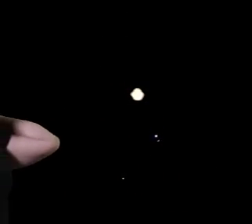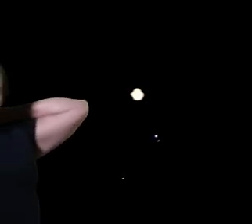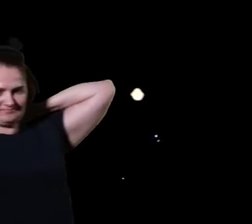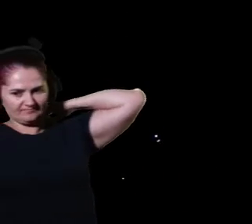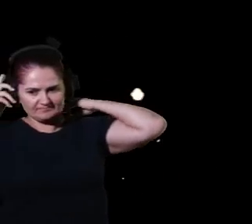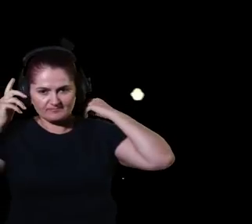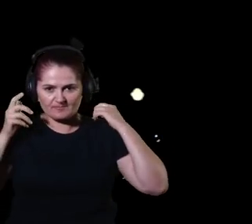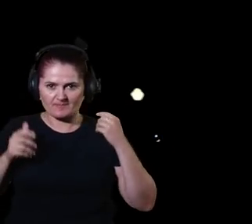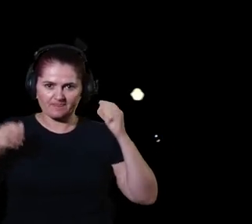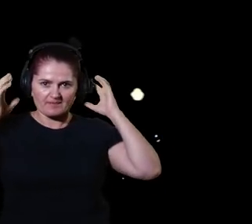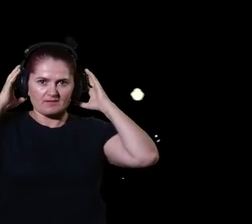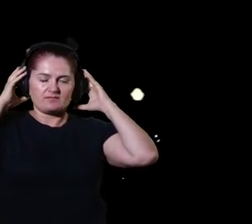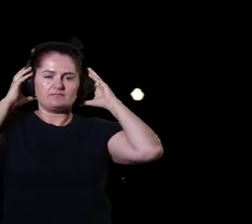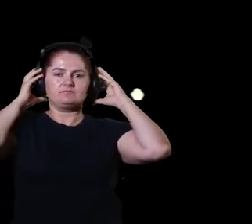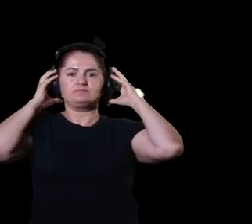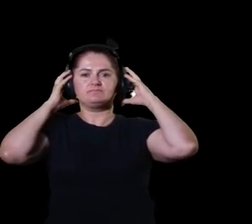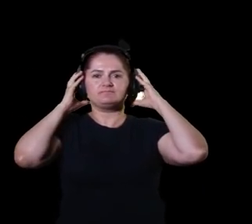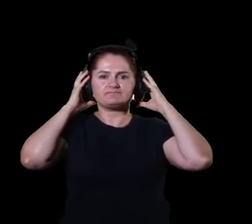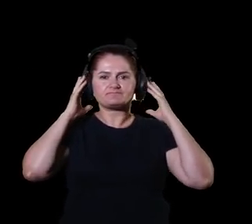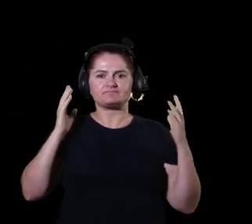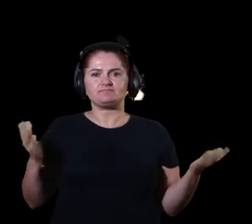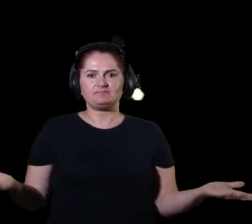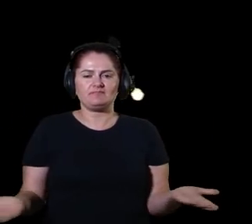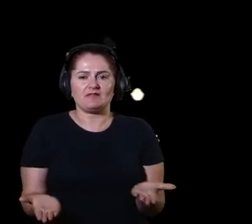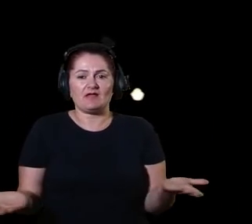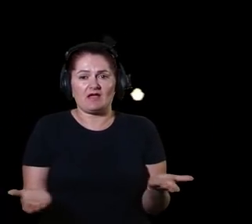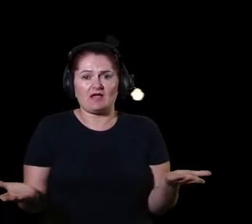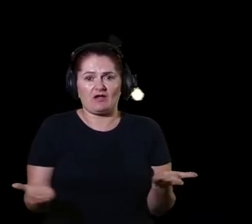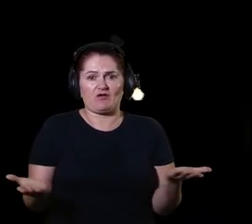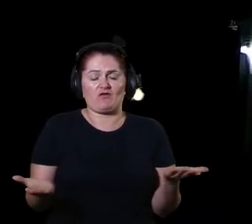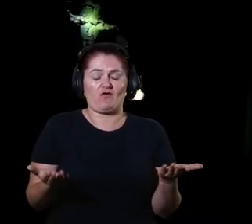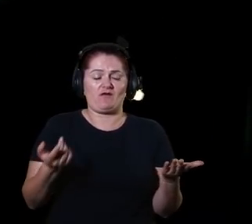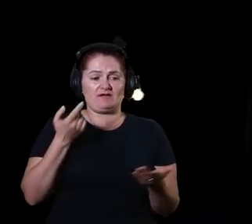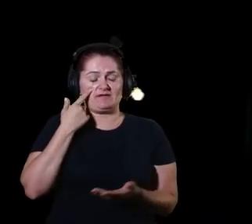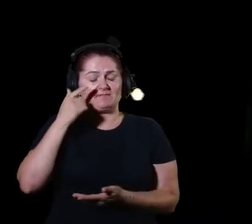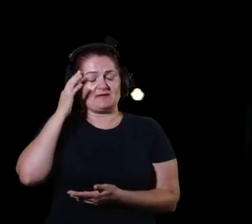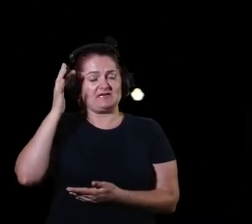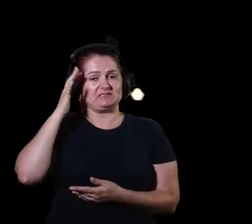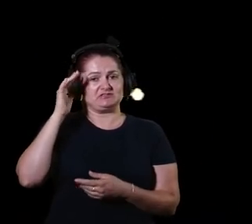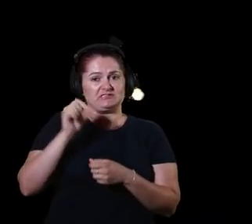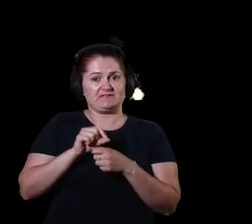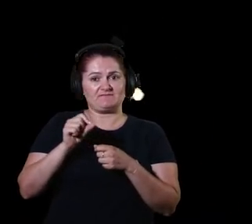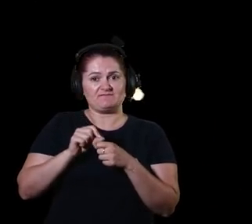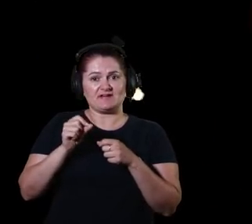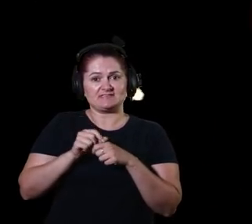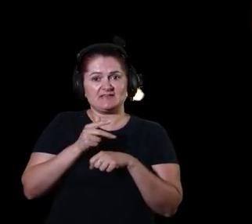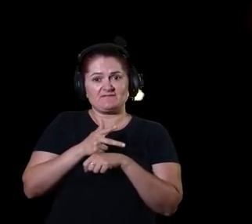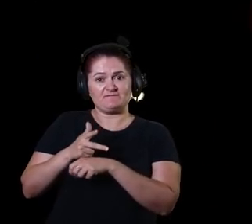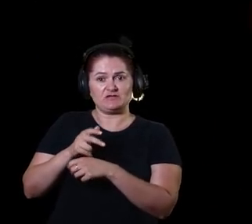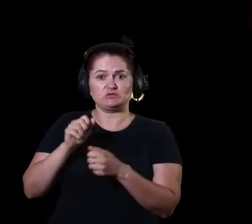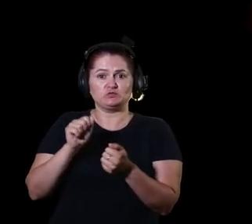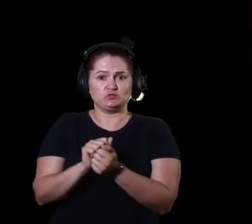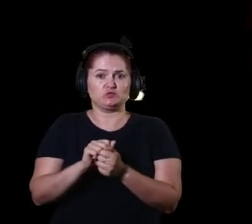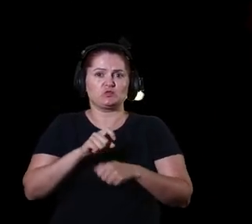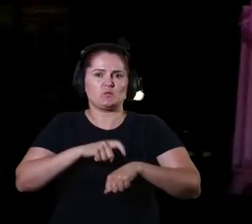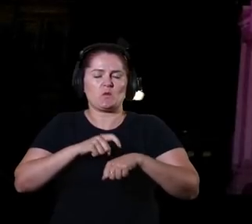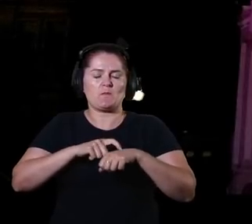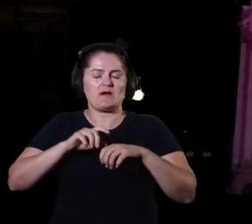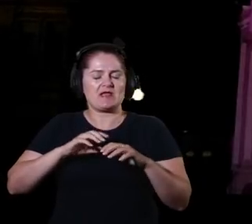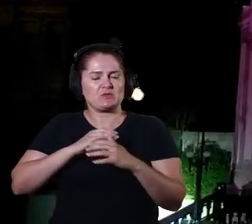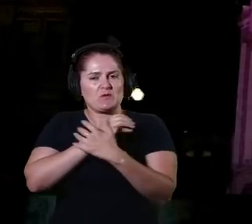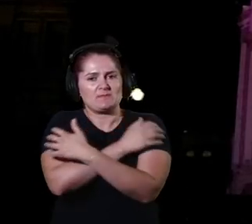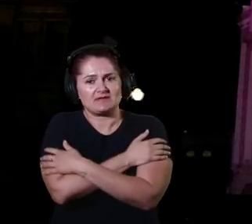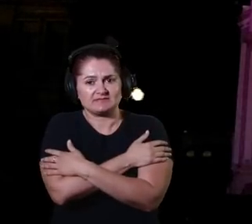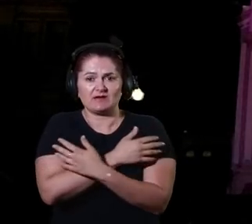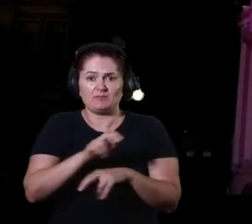querer fazer um vídeo junto, abraçá-las e venerá-las, né? Então, a Soberana da Festa da Uva é um dos eventos